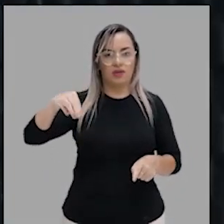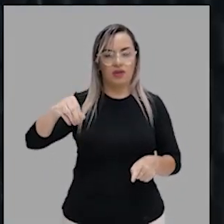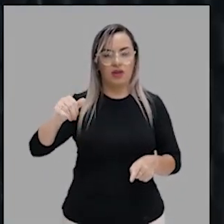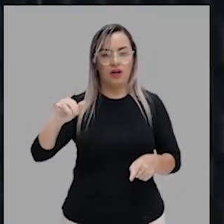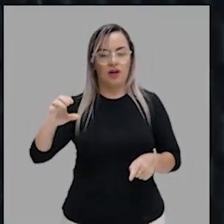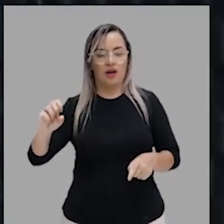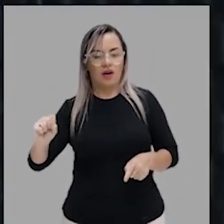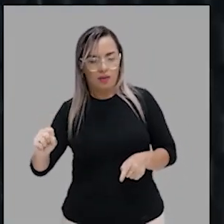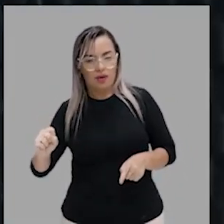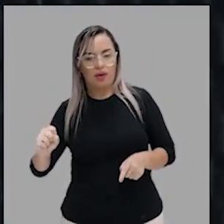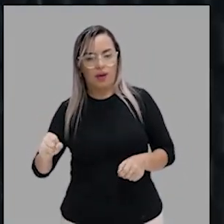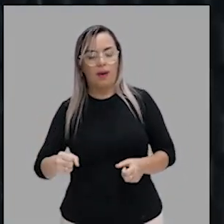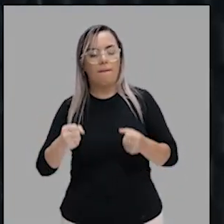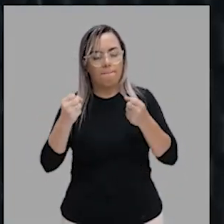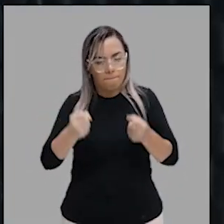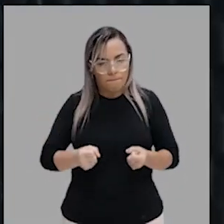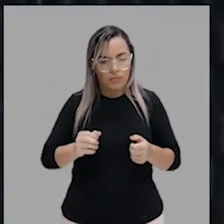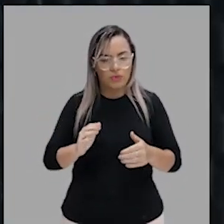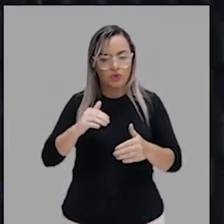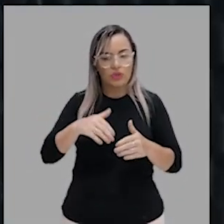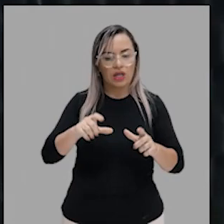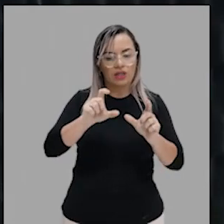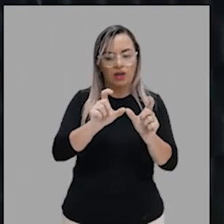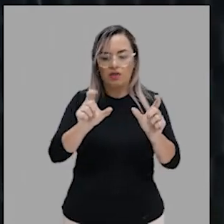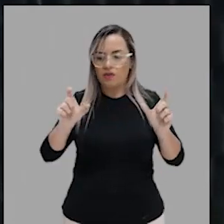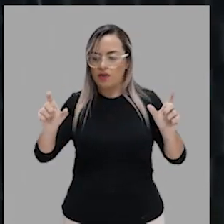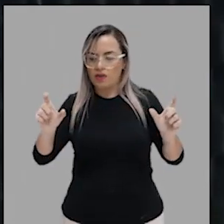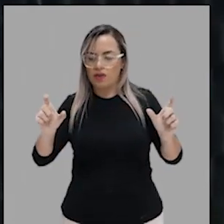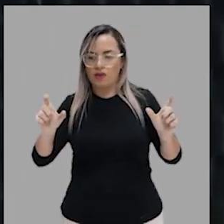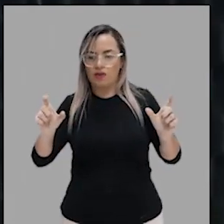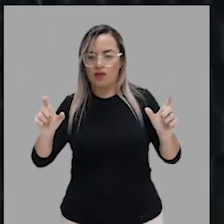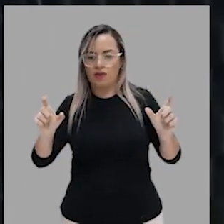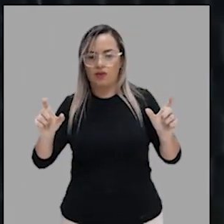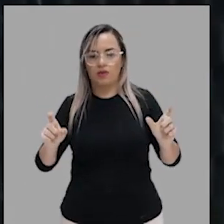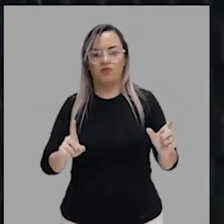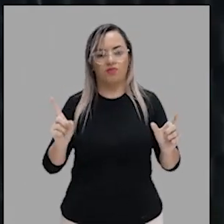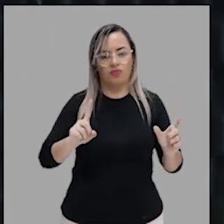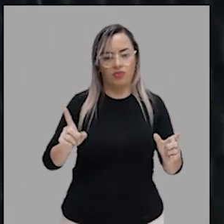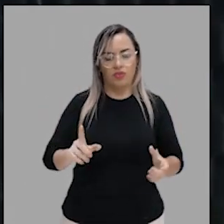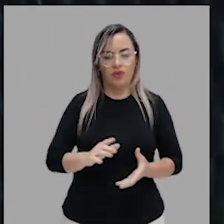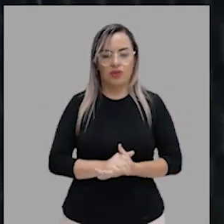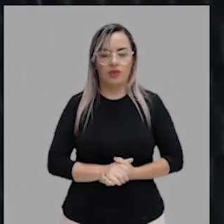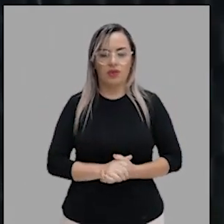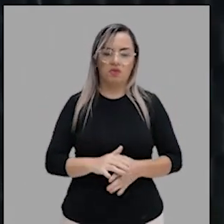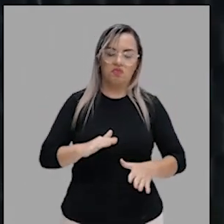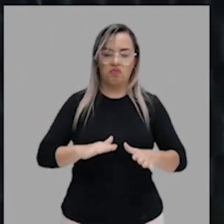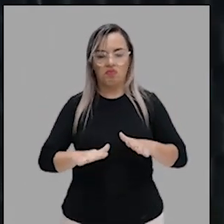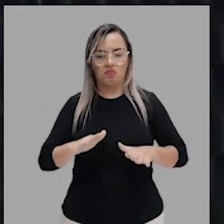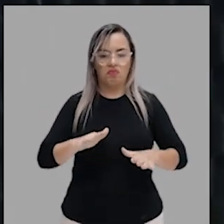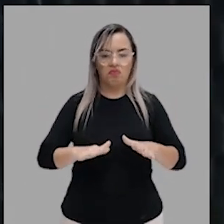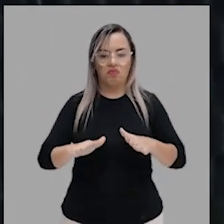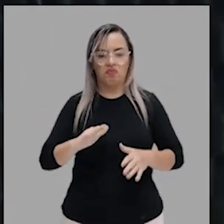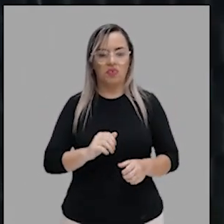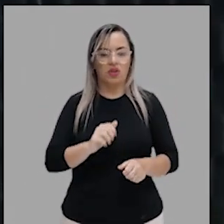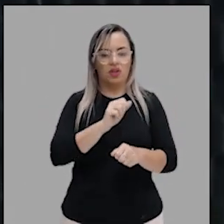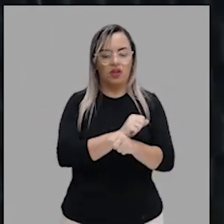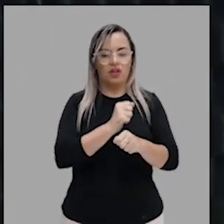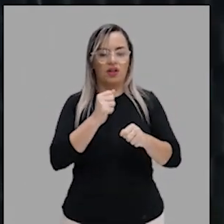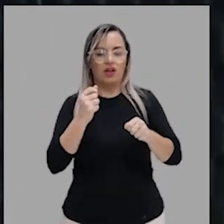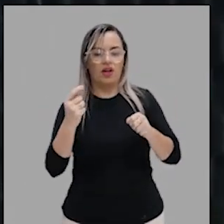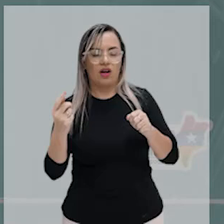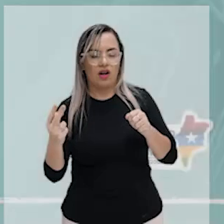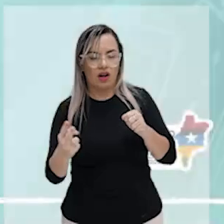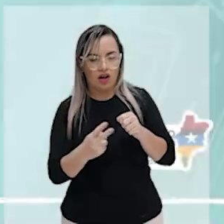talvez, quiçá, provavelmente, possivelmente. Aí nós temos aí advérbio de dúvida.